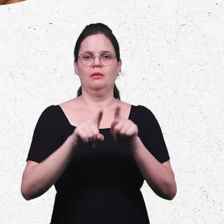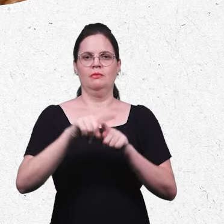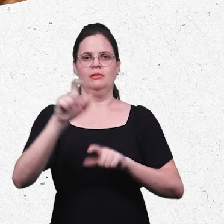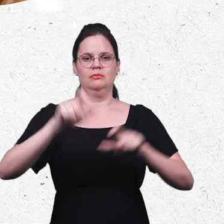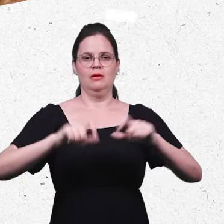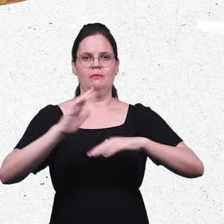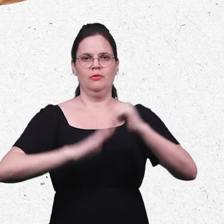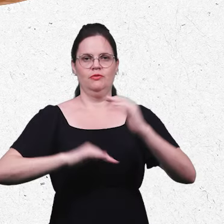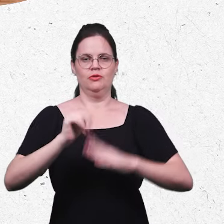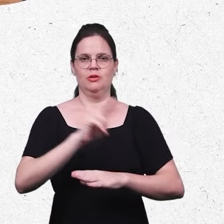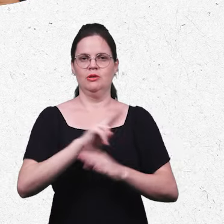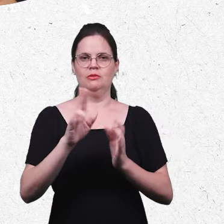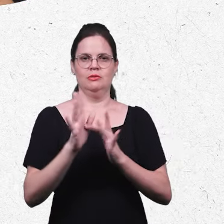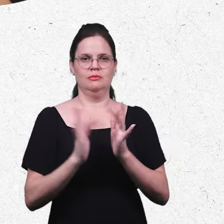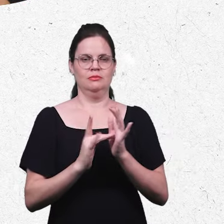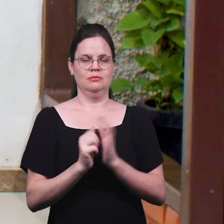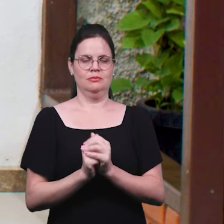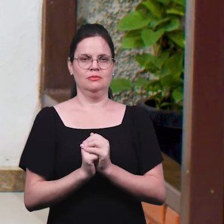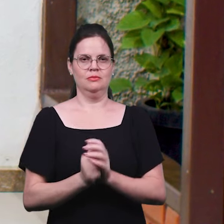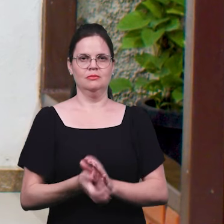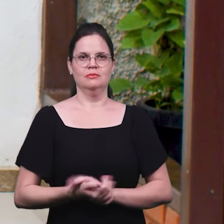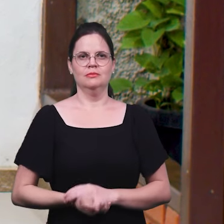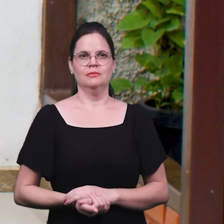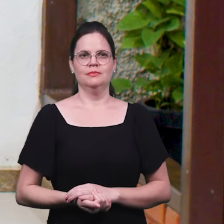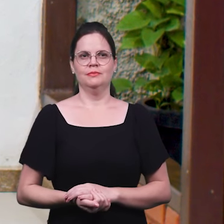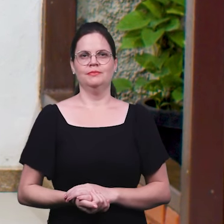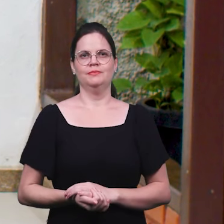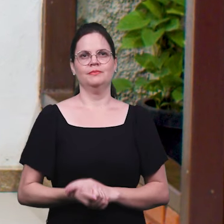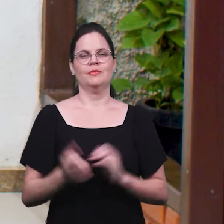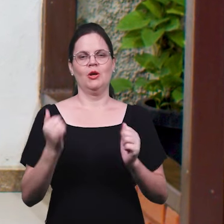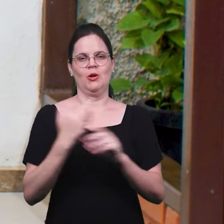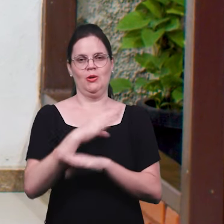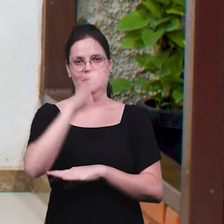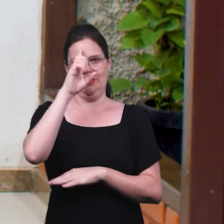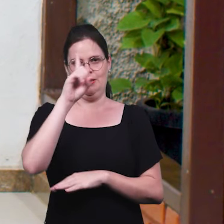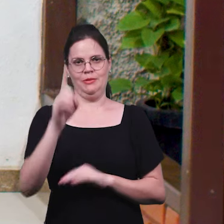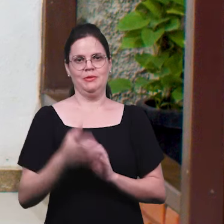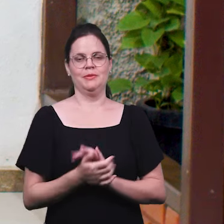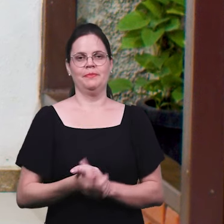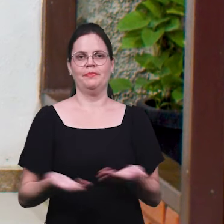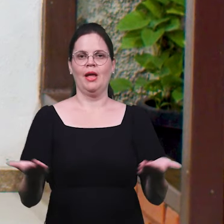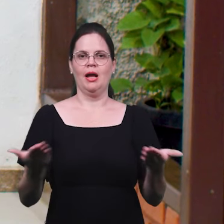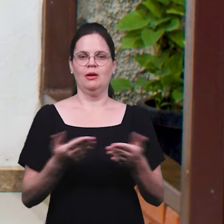dos servos, em nome de Jesus. Amém. Glória a Deus. Intercessão pela